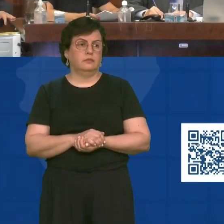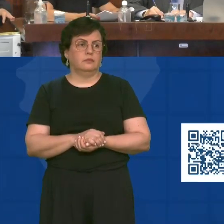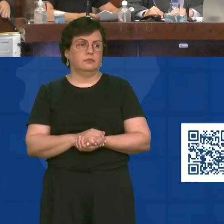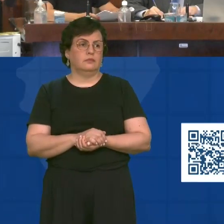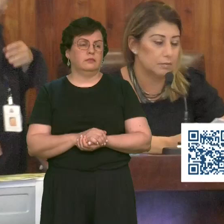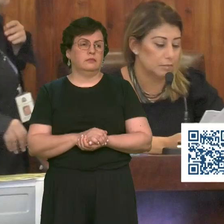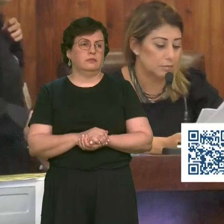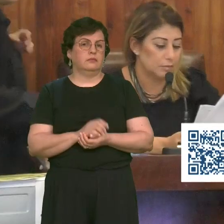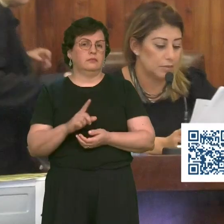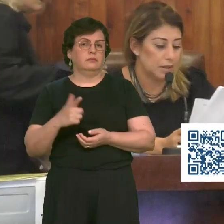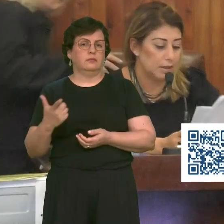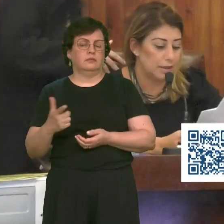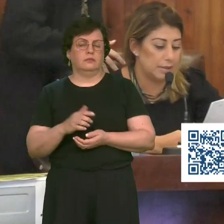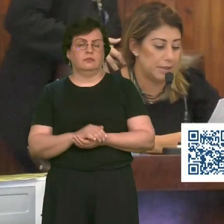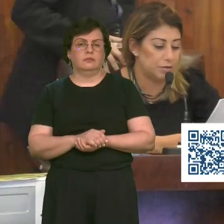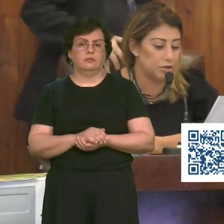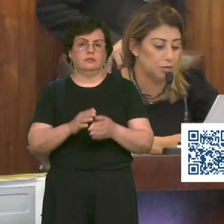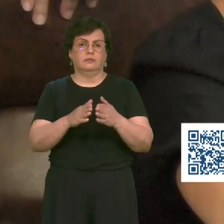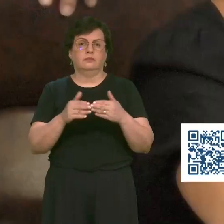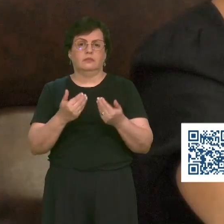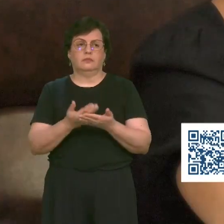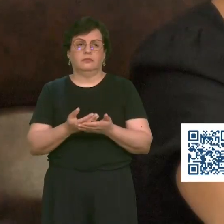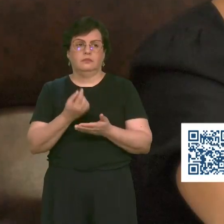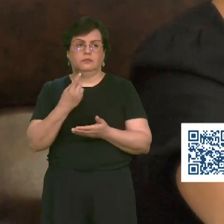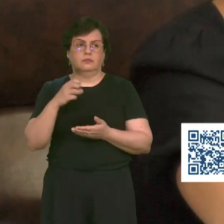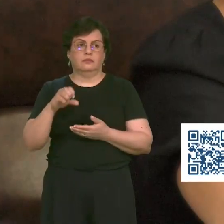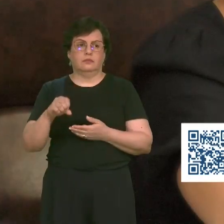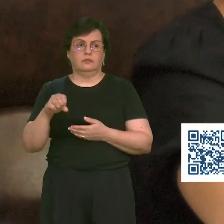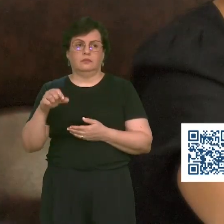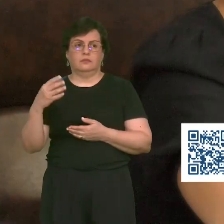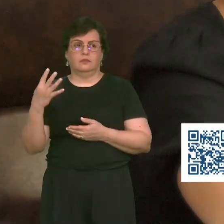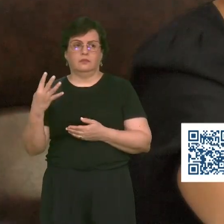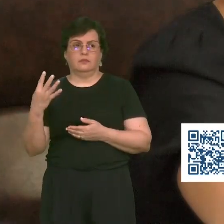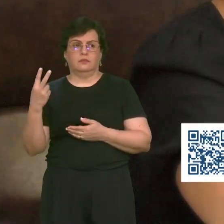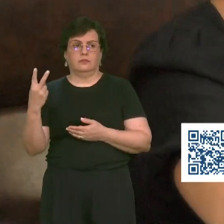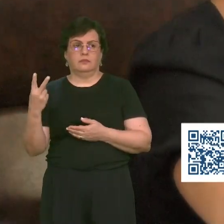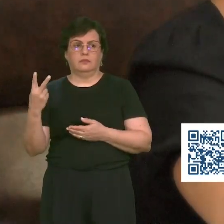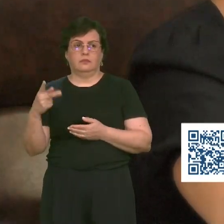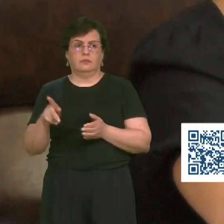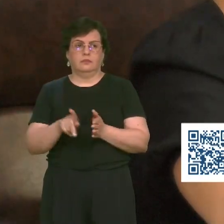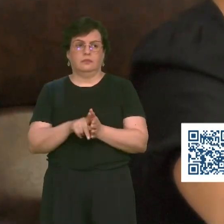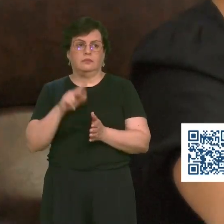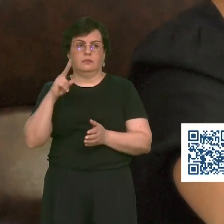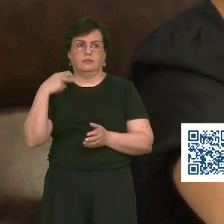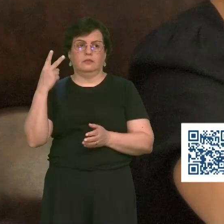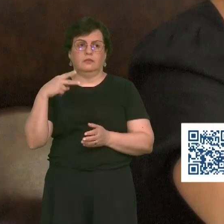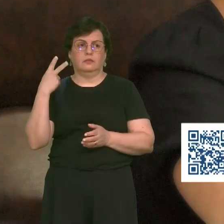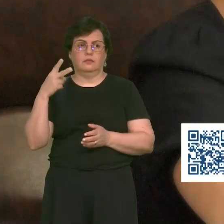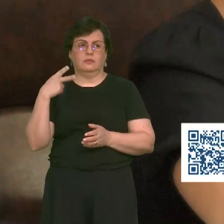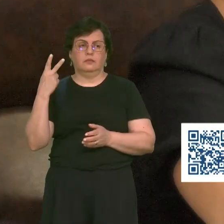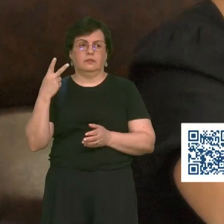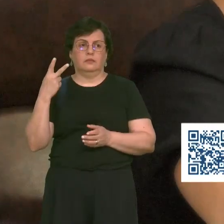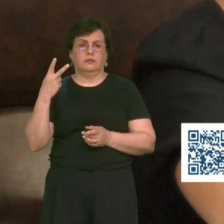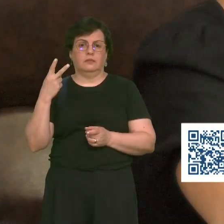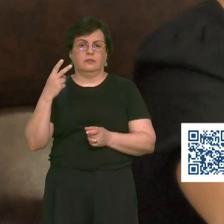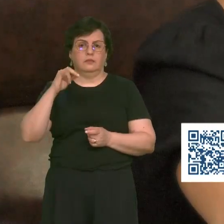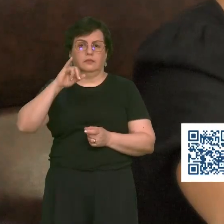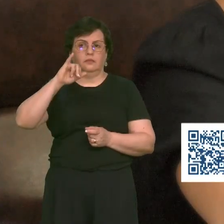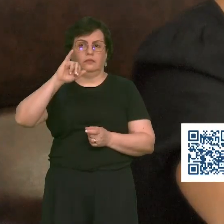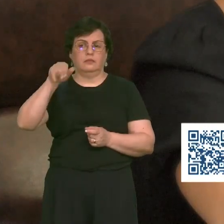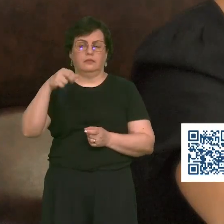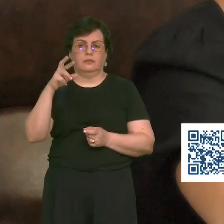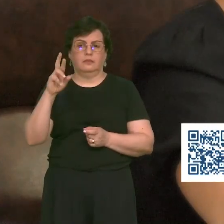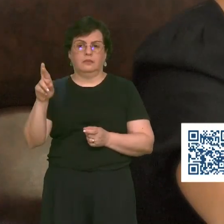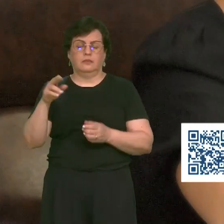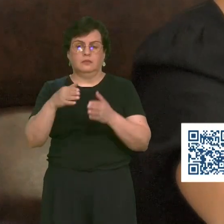vamos ao próximo requerimento requerimentos de número 1942 do Vereador Júlio Morais